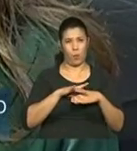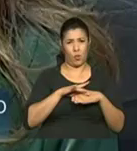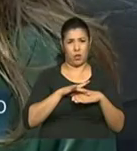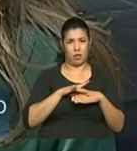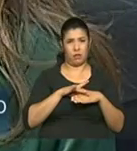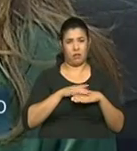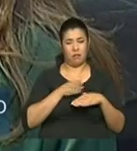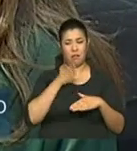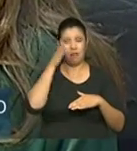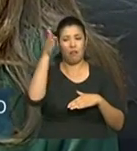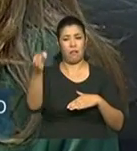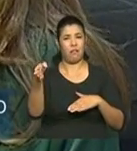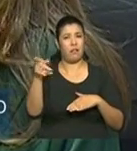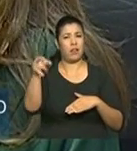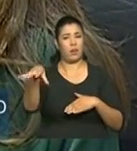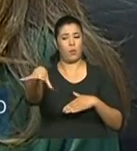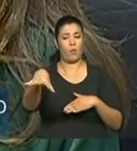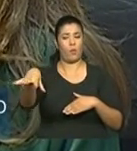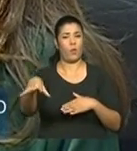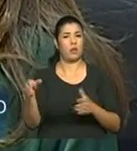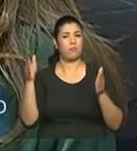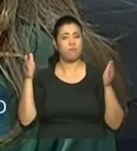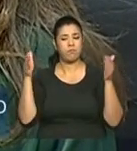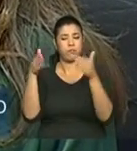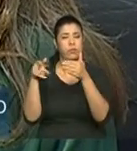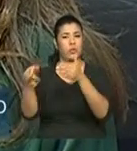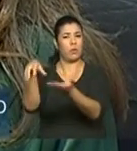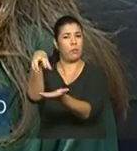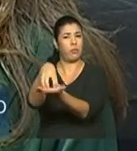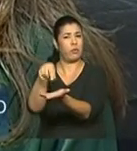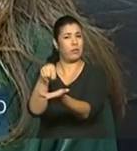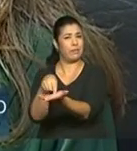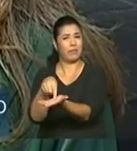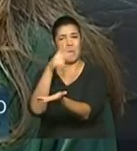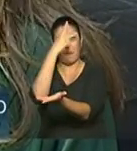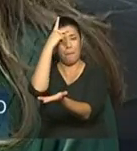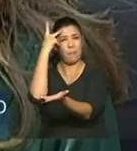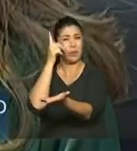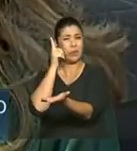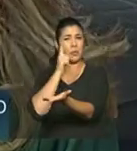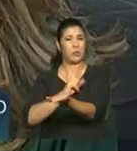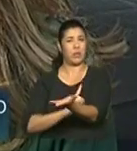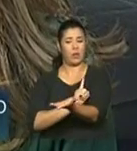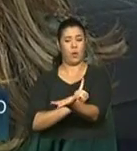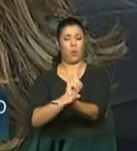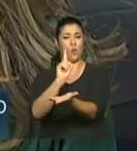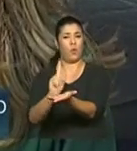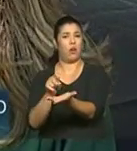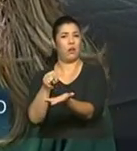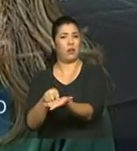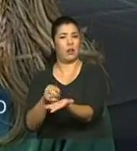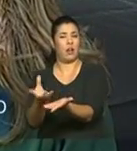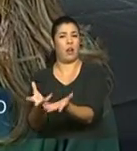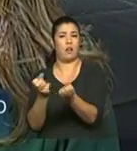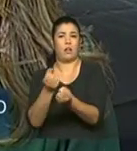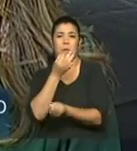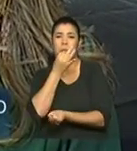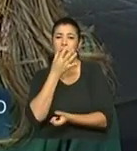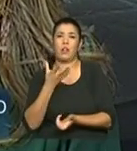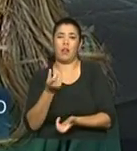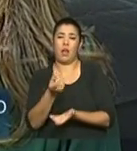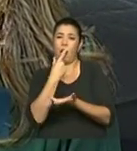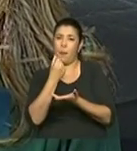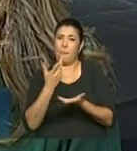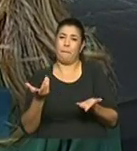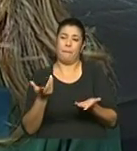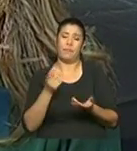e, vamos dizer, centralizado em alguns lugares e o paciente não ter como se deslocar para receber a medicação. Então,